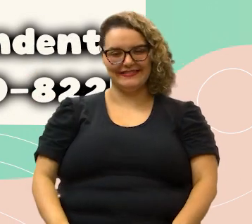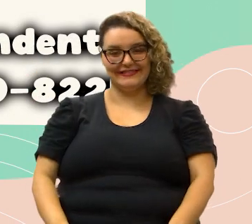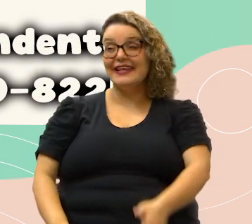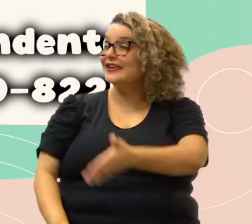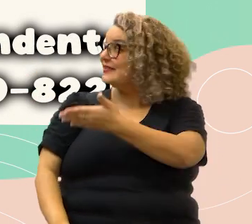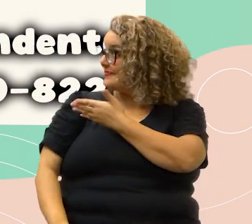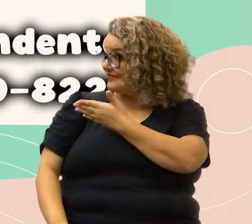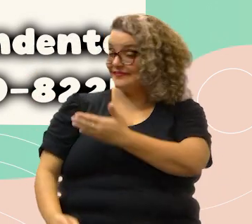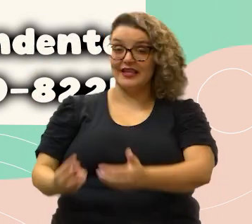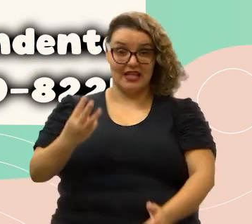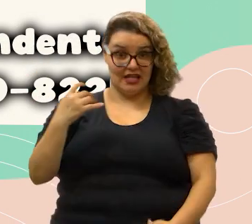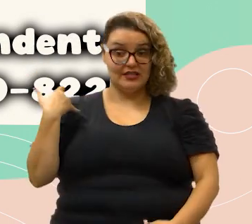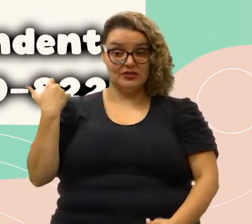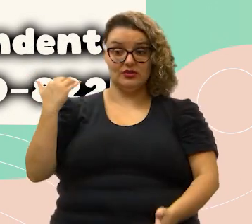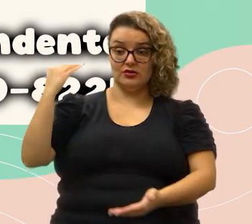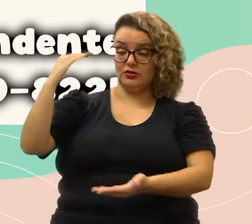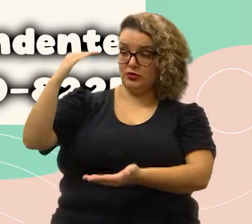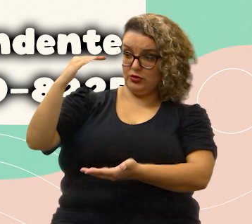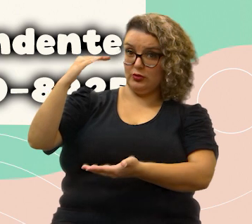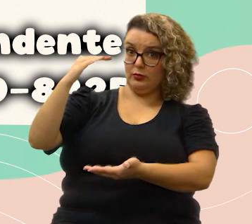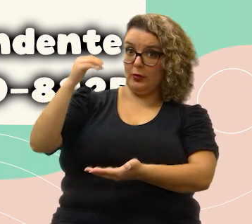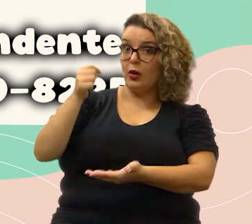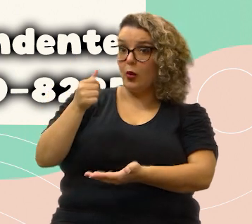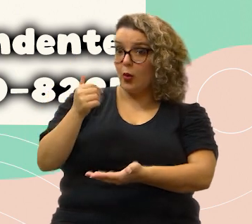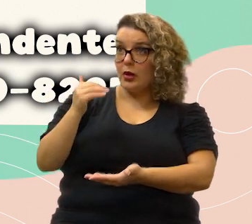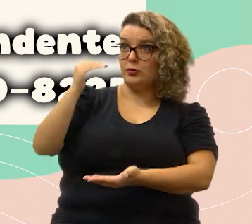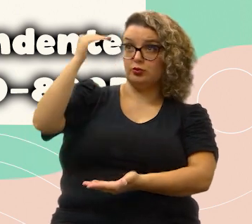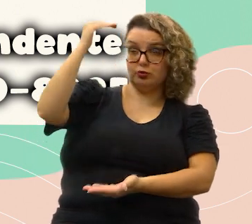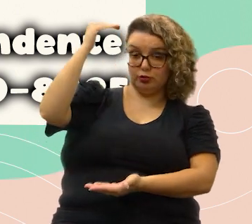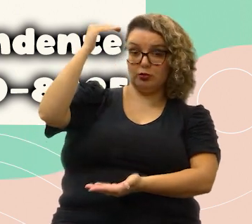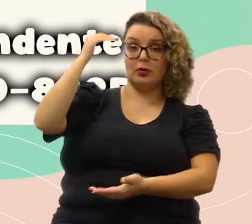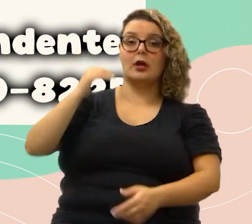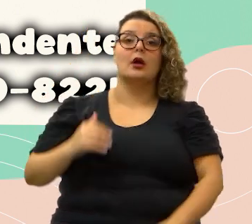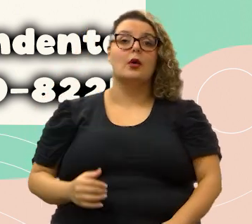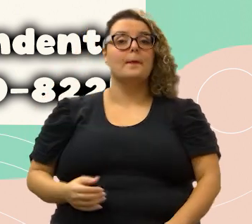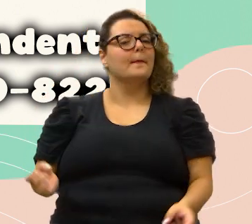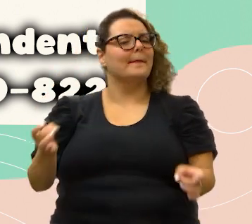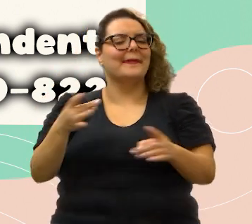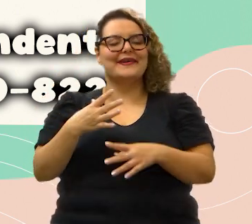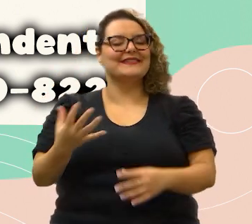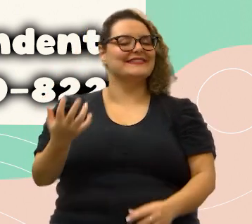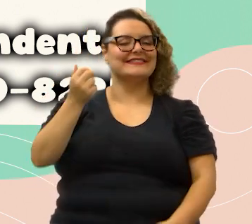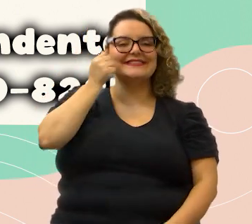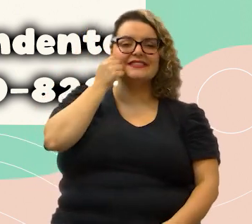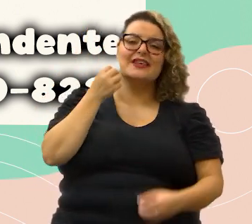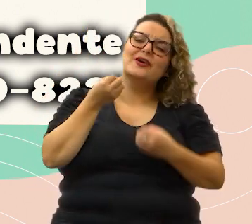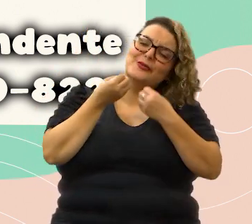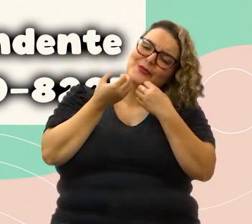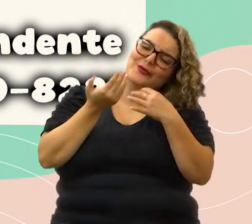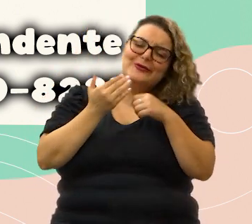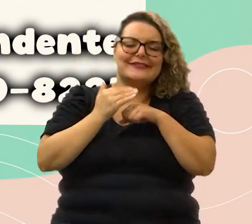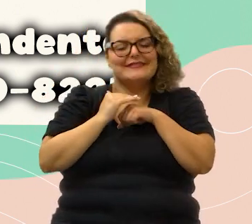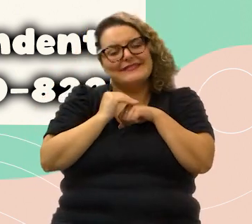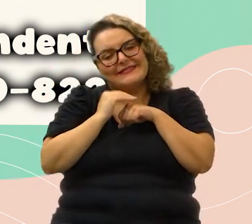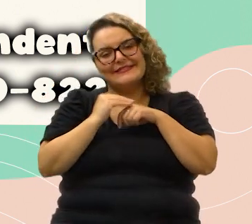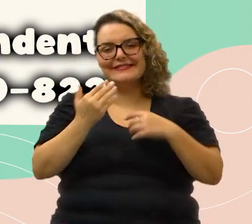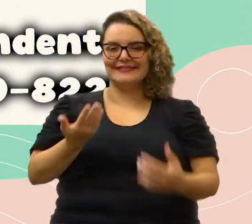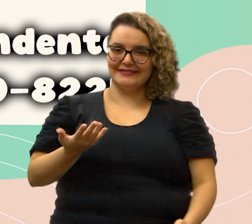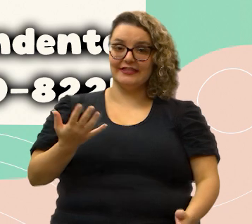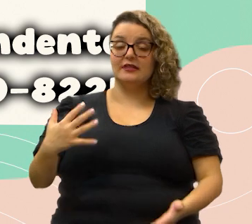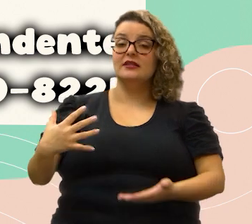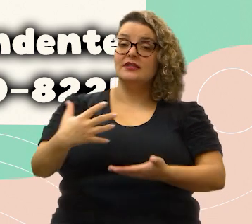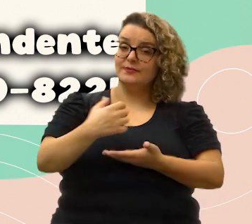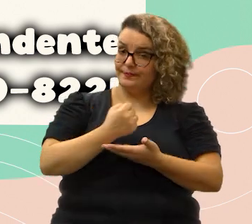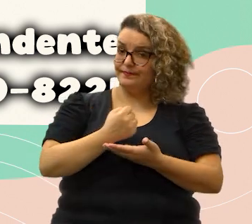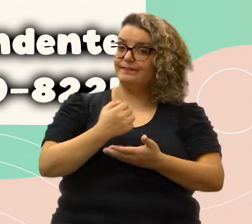tem 3 anos, de porte médio para grande e pronta para ser adotada. Ela é muito boazinha, foi resgatada